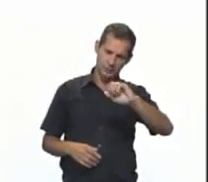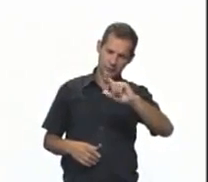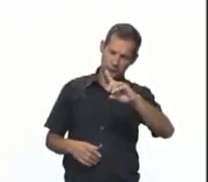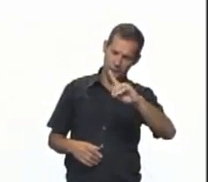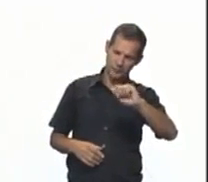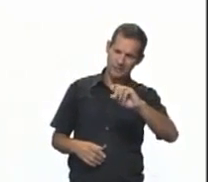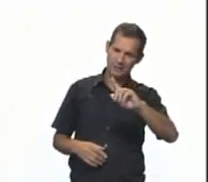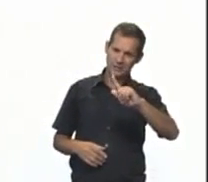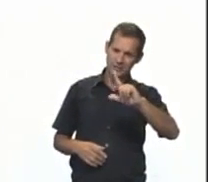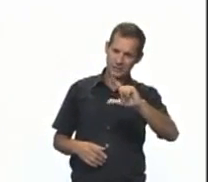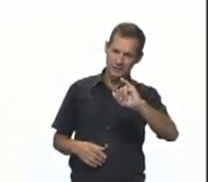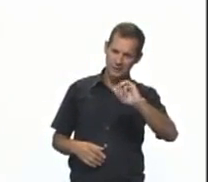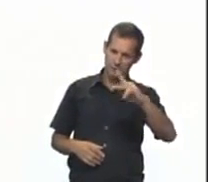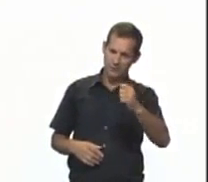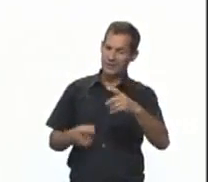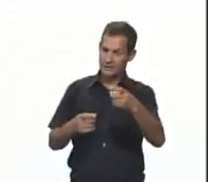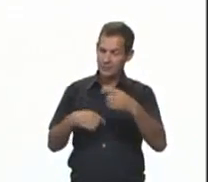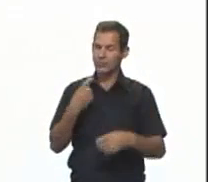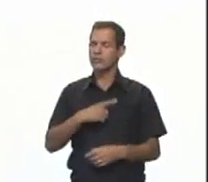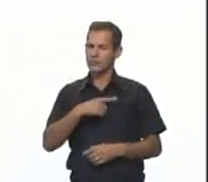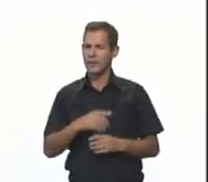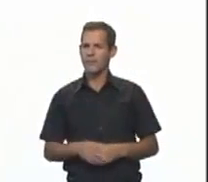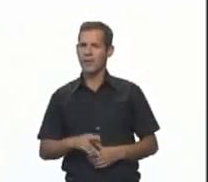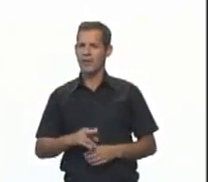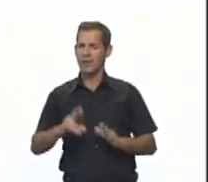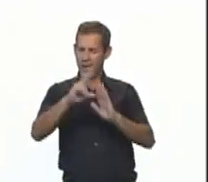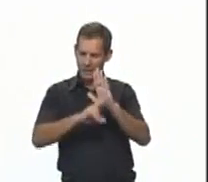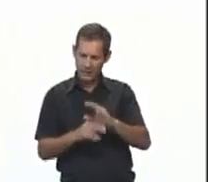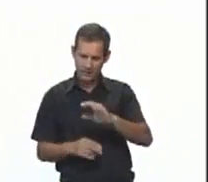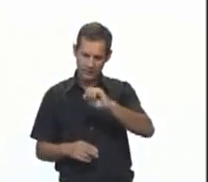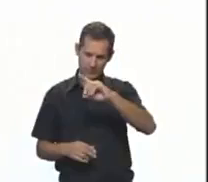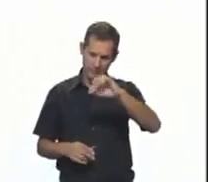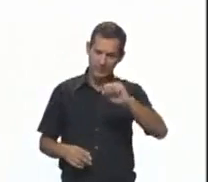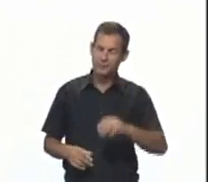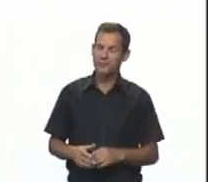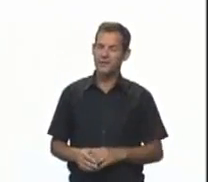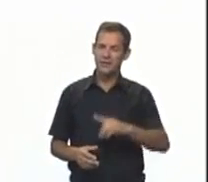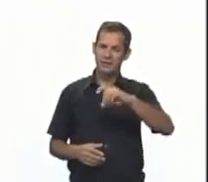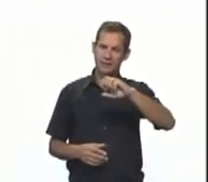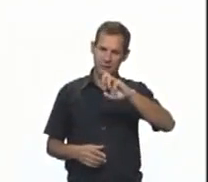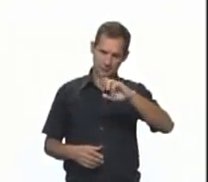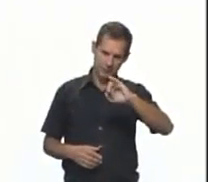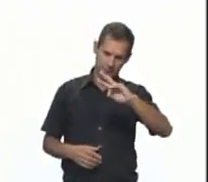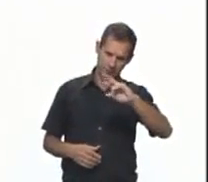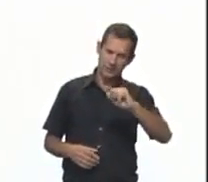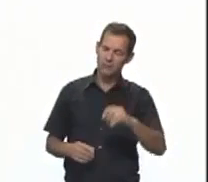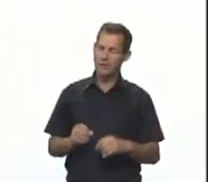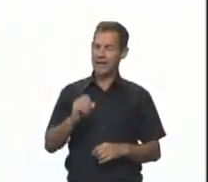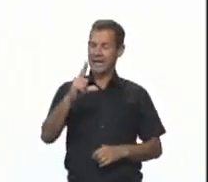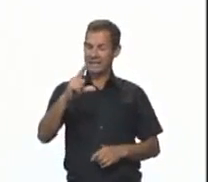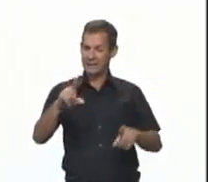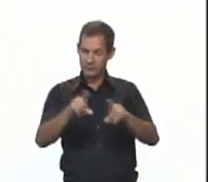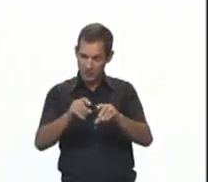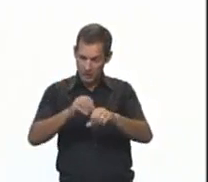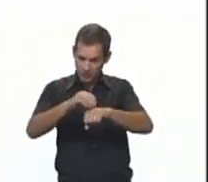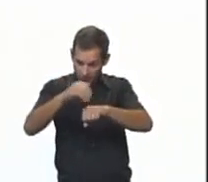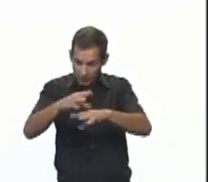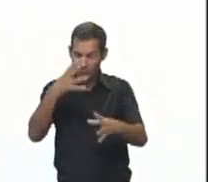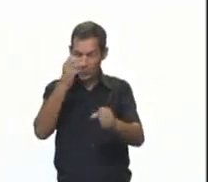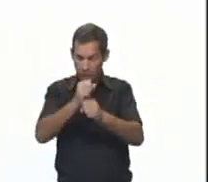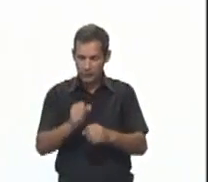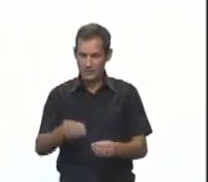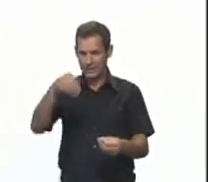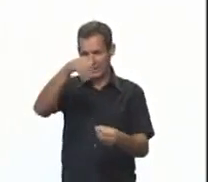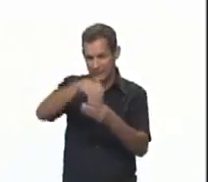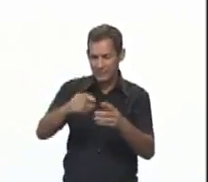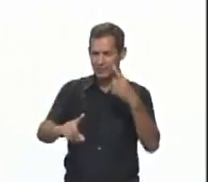x. Lembra que a gente tinha, quando a gente ia resolver a regra da cadeia, era a derivada da função maior ou da função de fora, calculada na